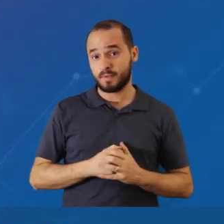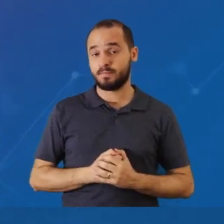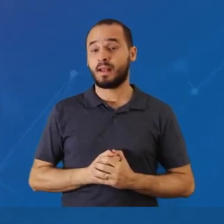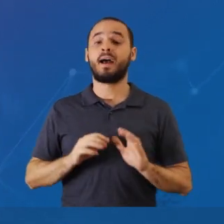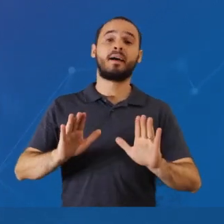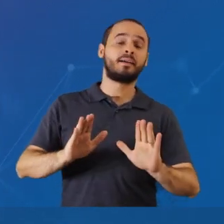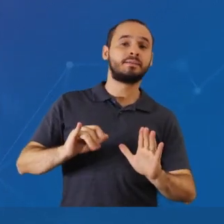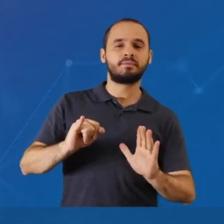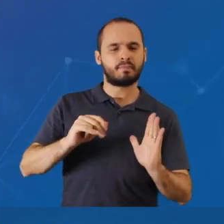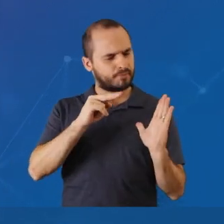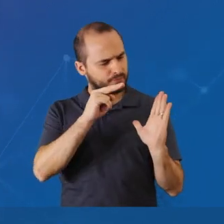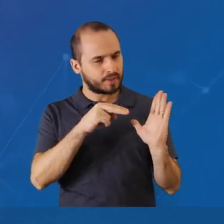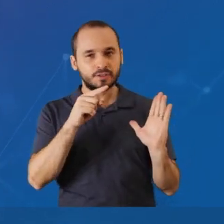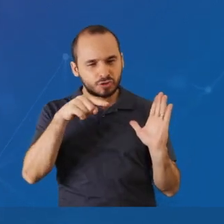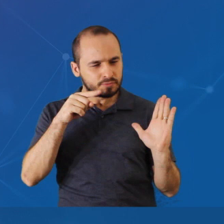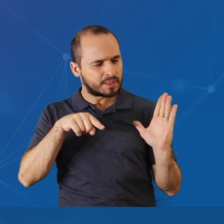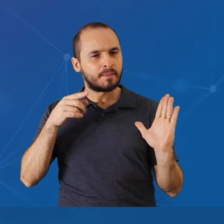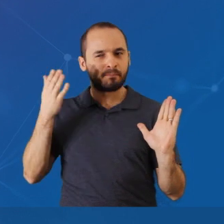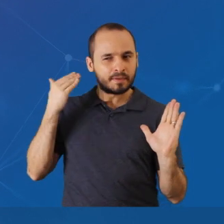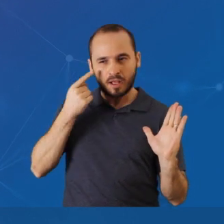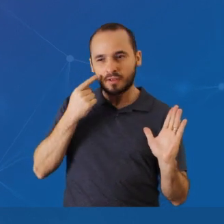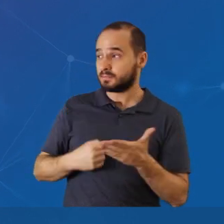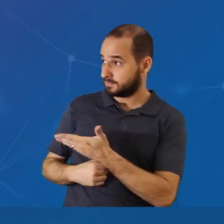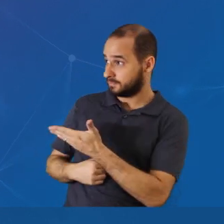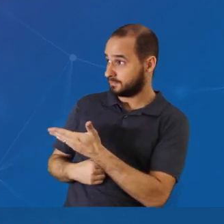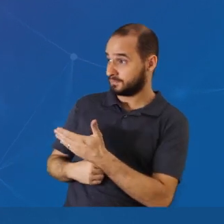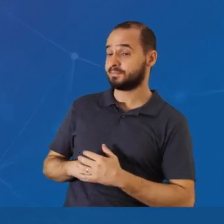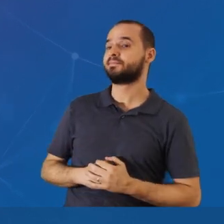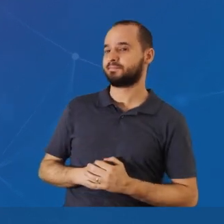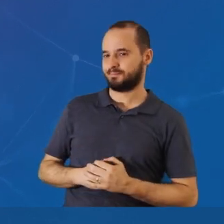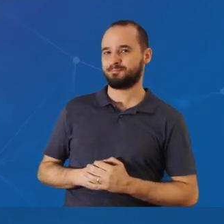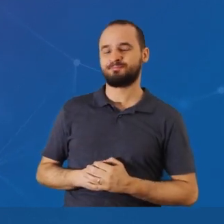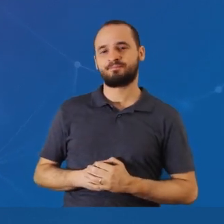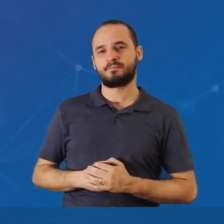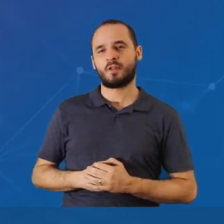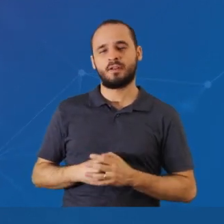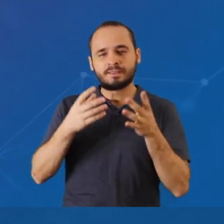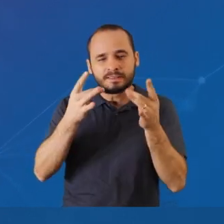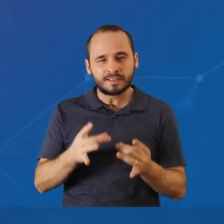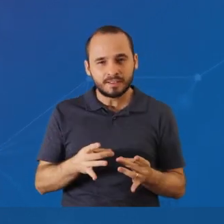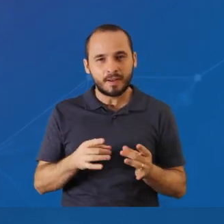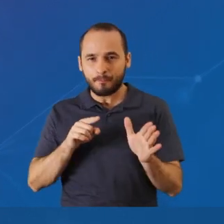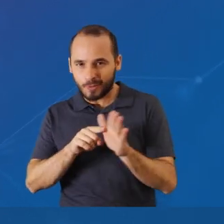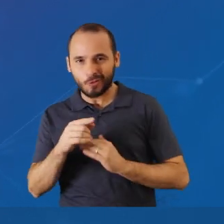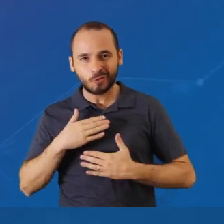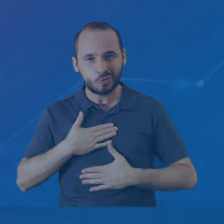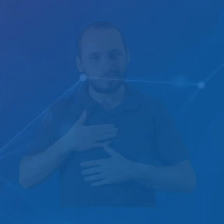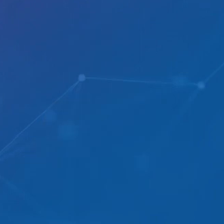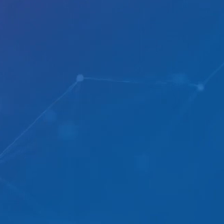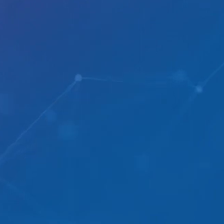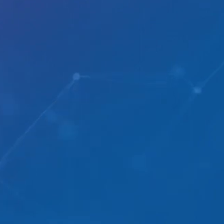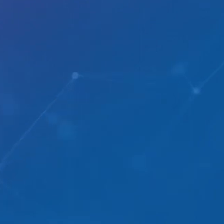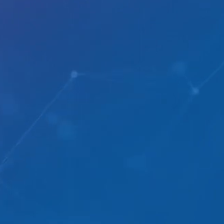as operações feitas, é só ir em Câmbio e tocar em Minhas Operações. Gostou do vídeo? Aproveite e compartilhe!